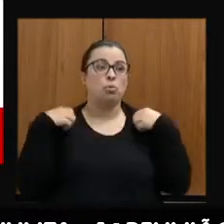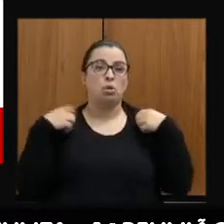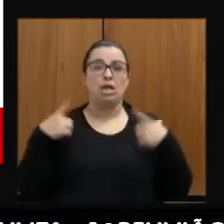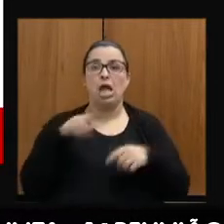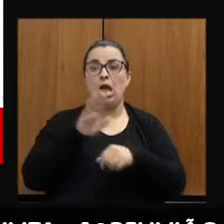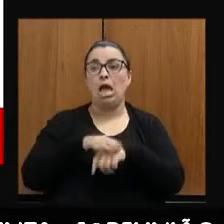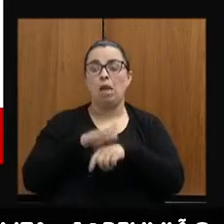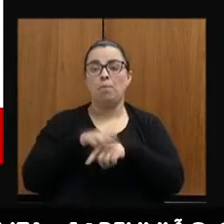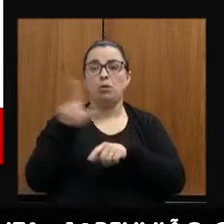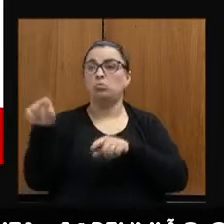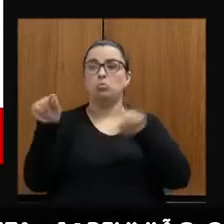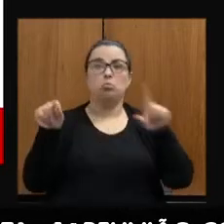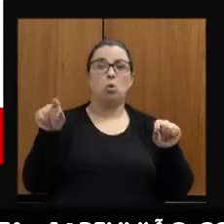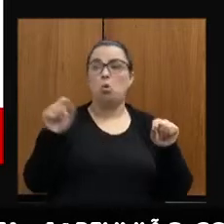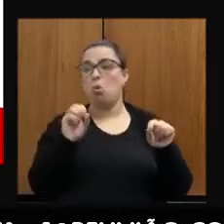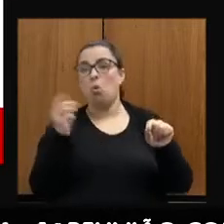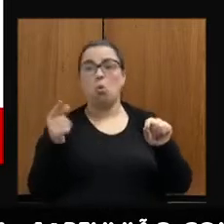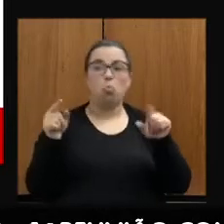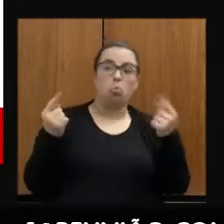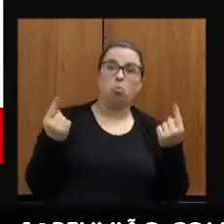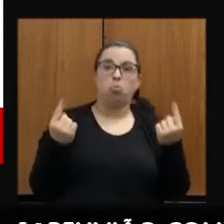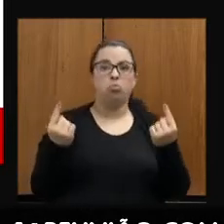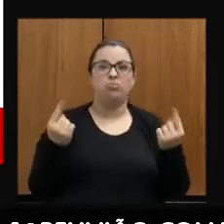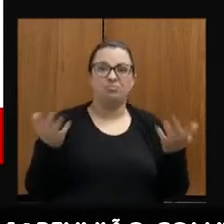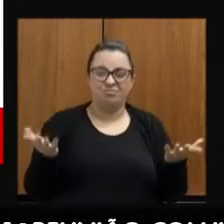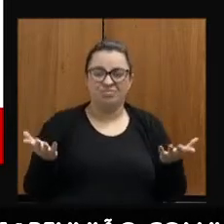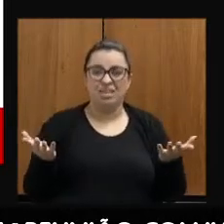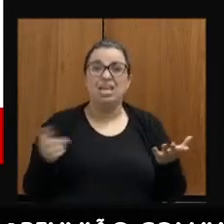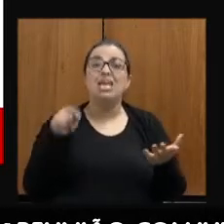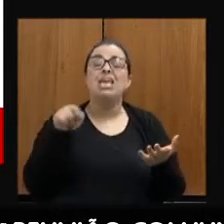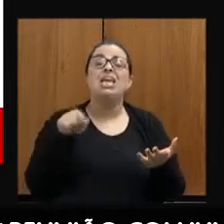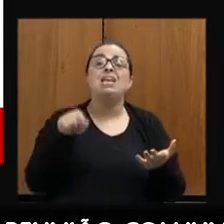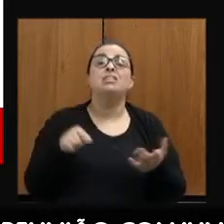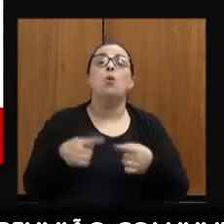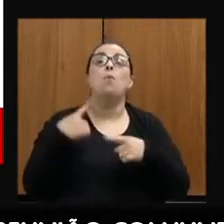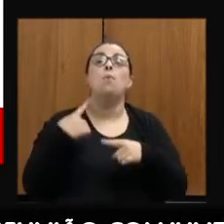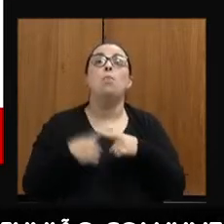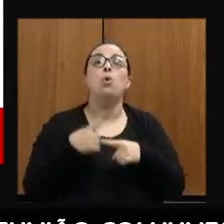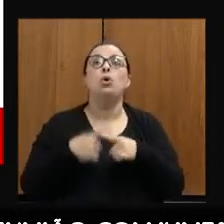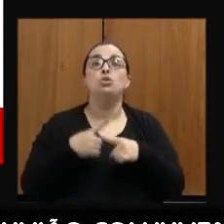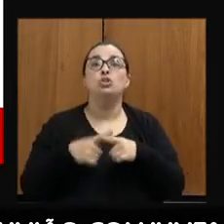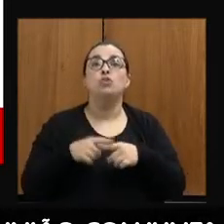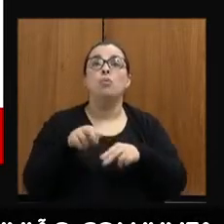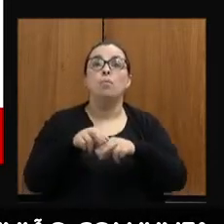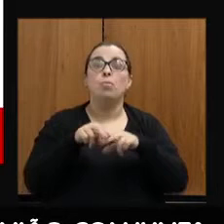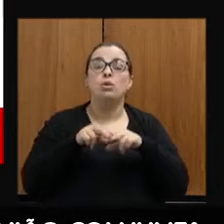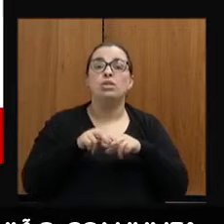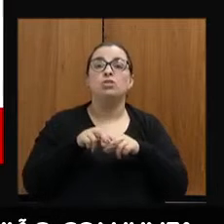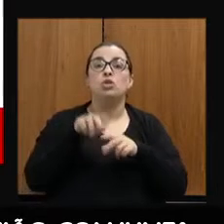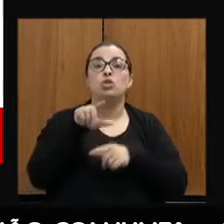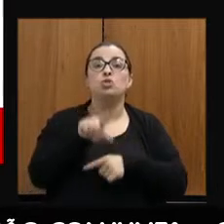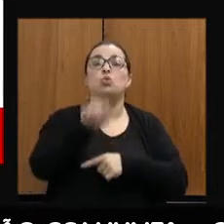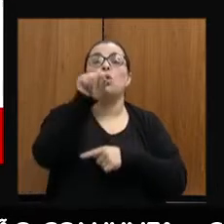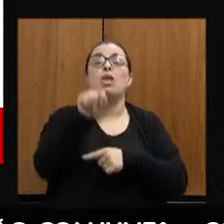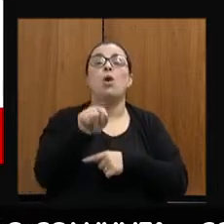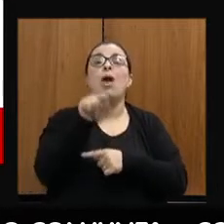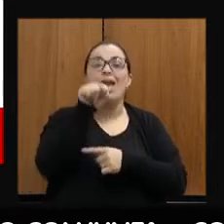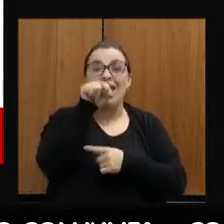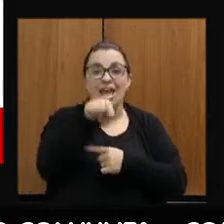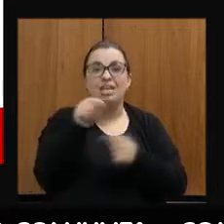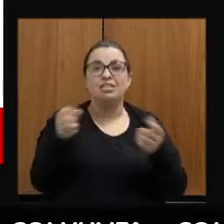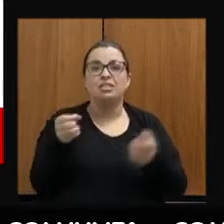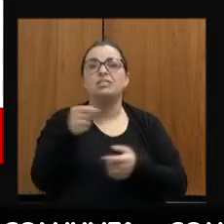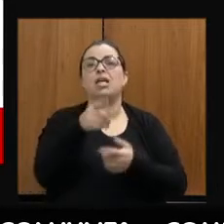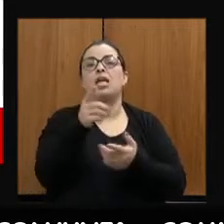e é exclusivamente isso motivo pelo qual se escolheu este atual traçado do